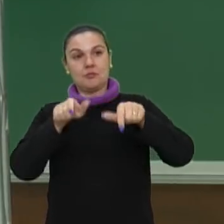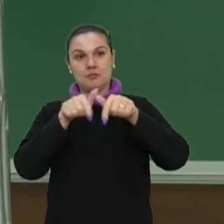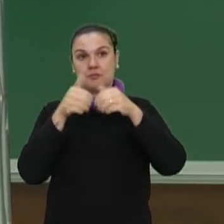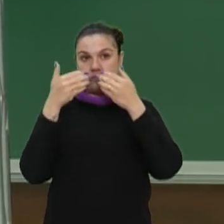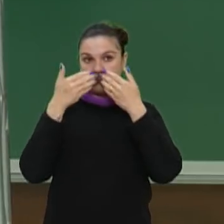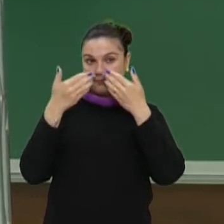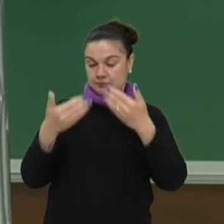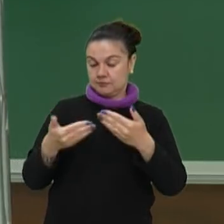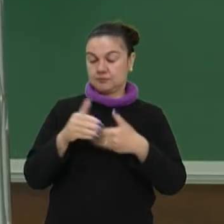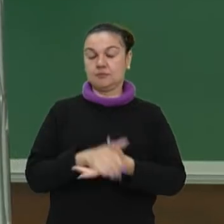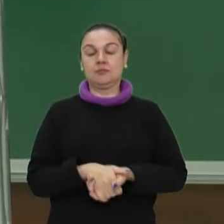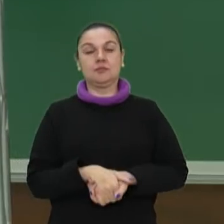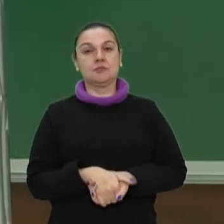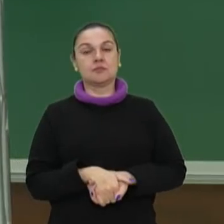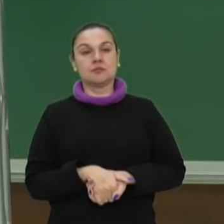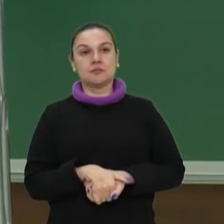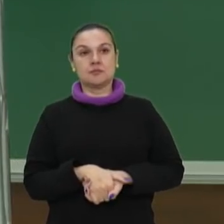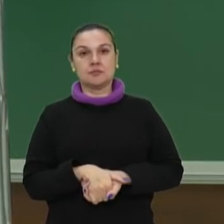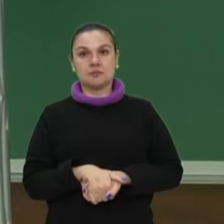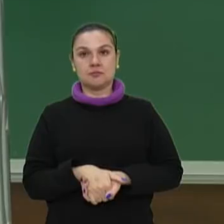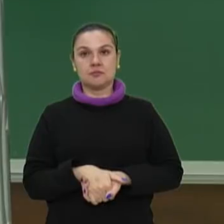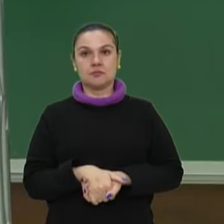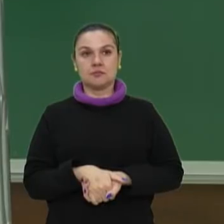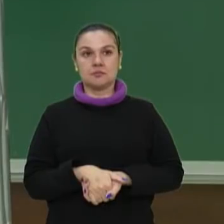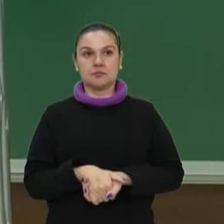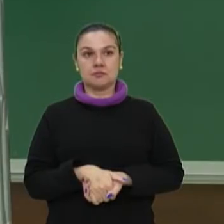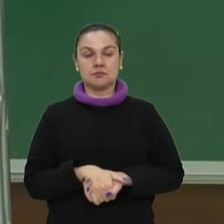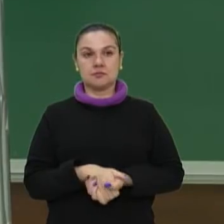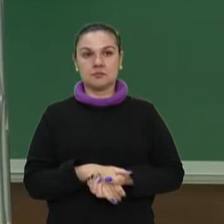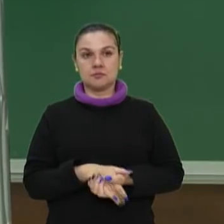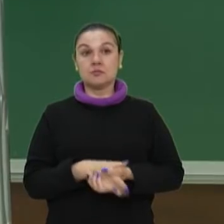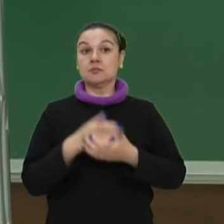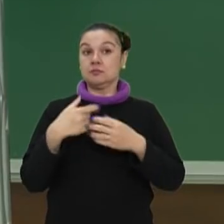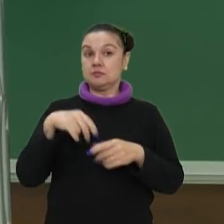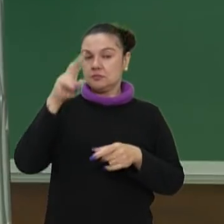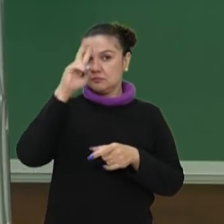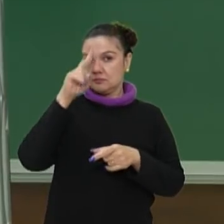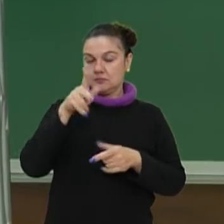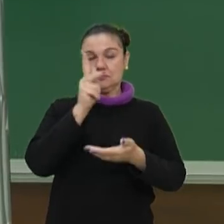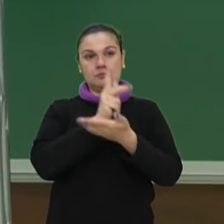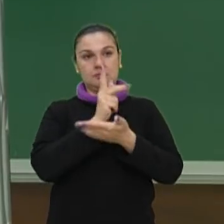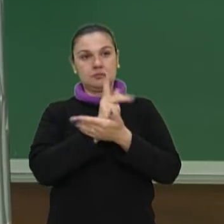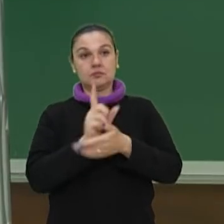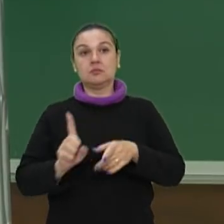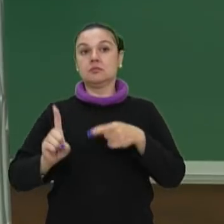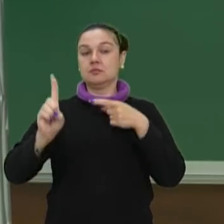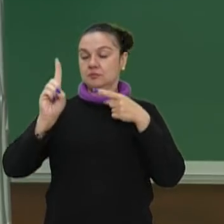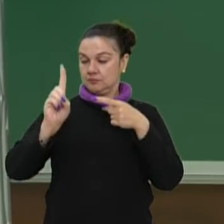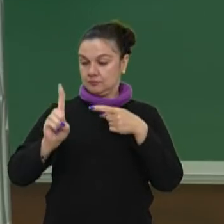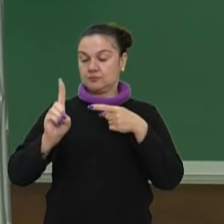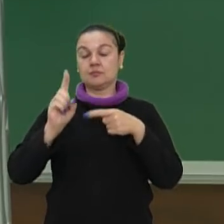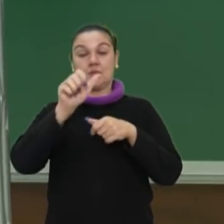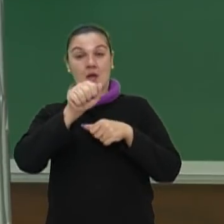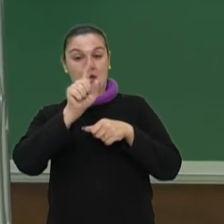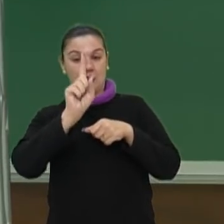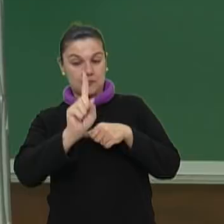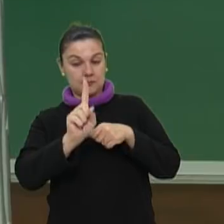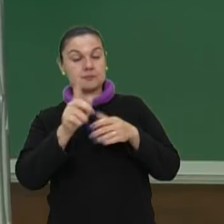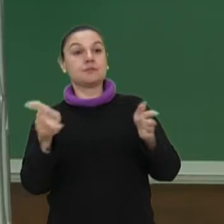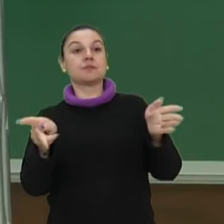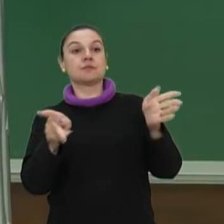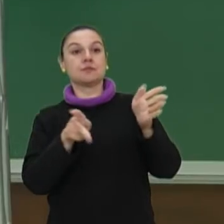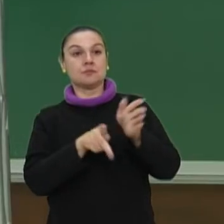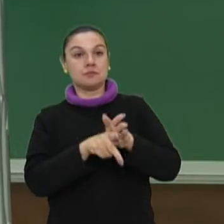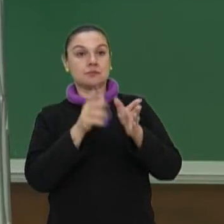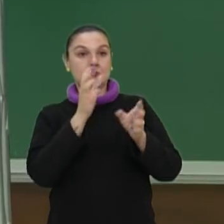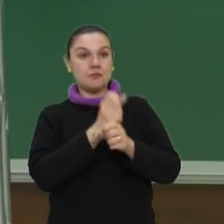seguir. x² menos 14x menos 5 igual a zero. Lembrando, então, que se o coeficiente a é igual a 1, a